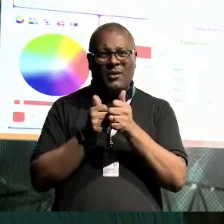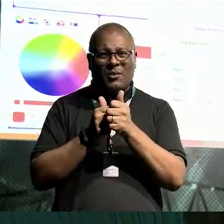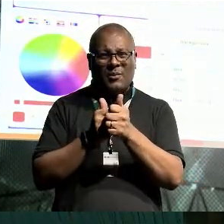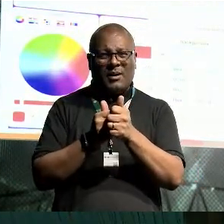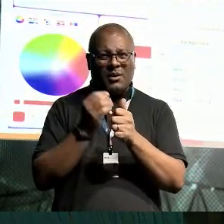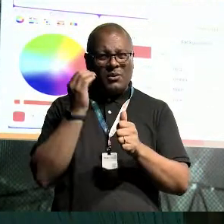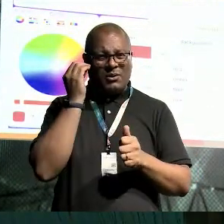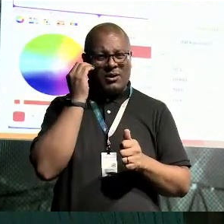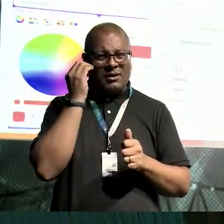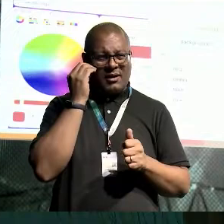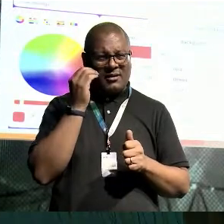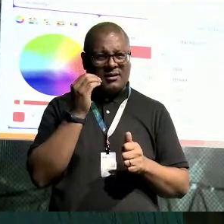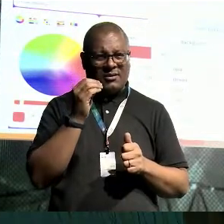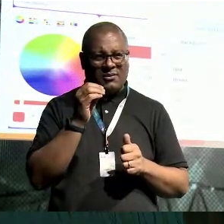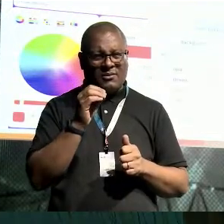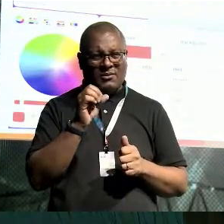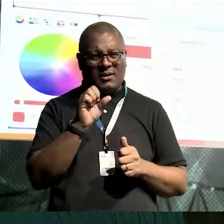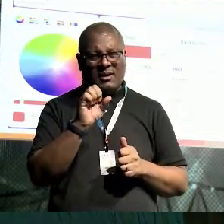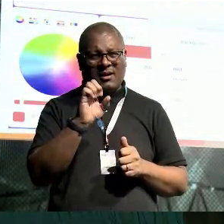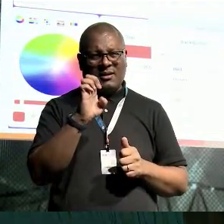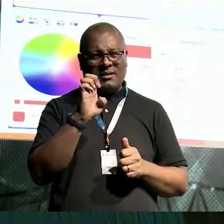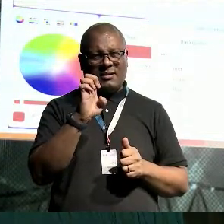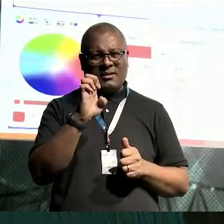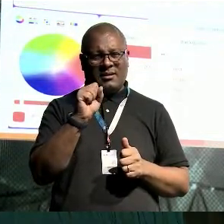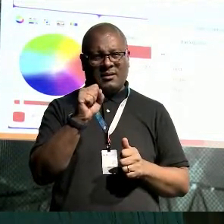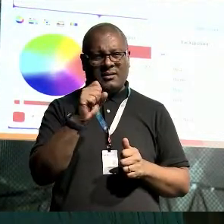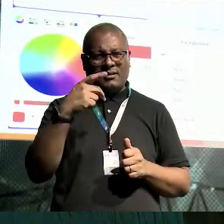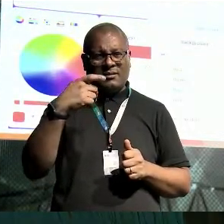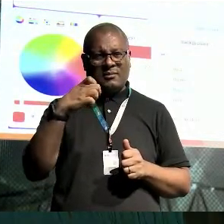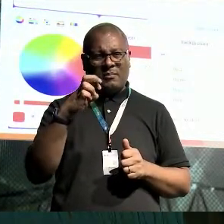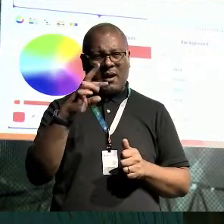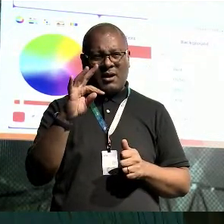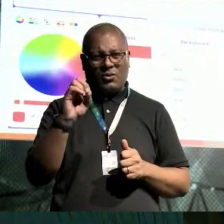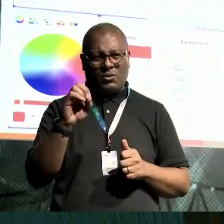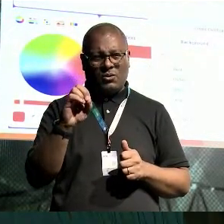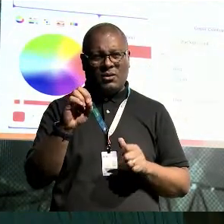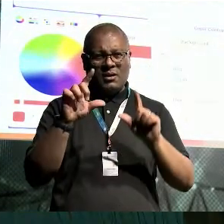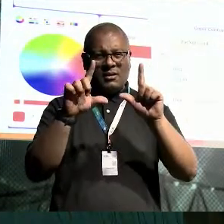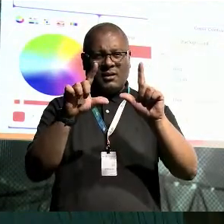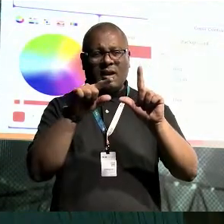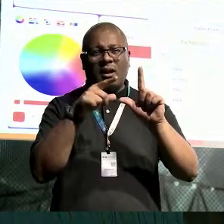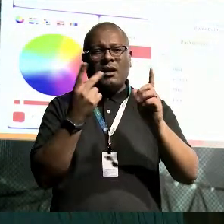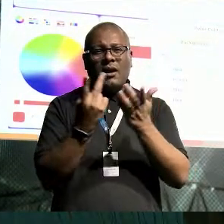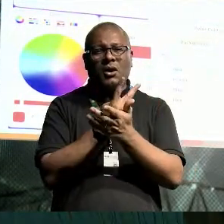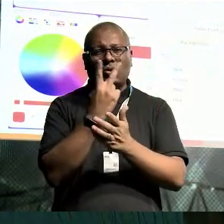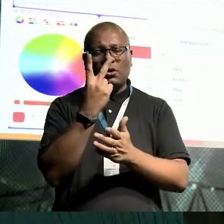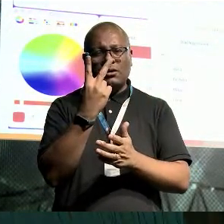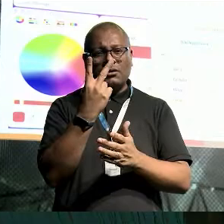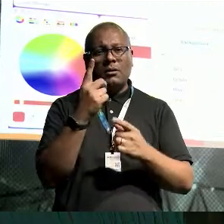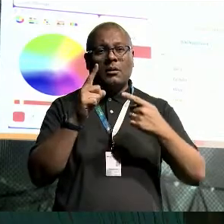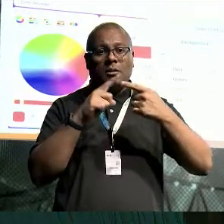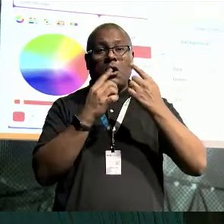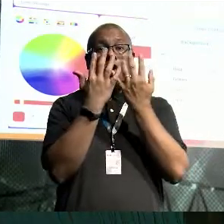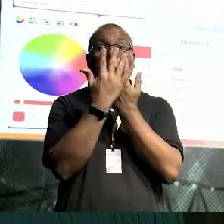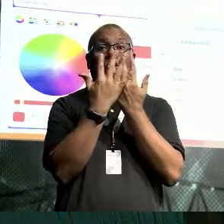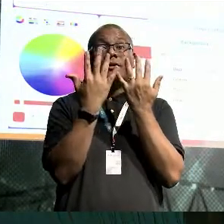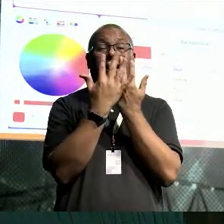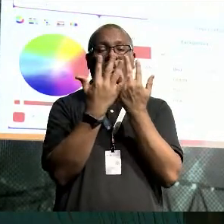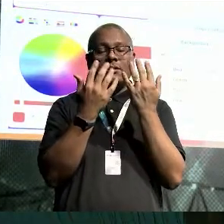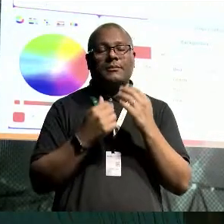o Inspector nessa tela, ele me deu 2 bugs. Ele falou para mim que eu estou com problema de